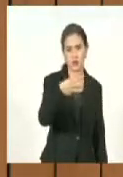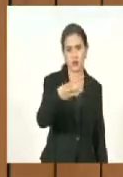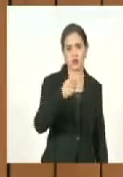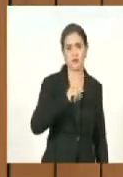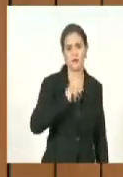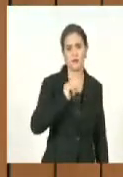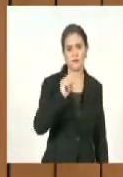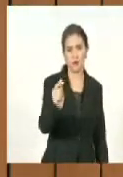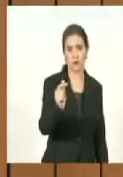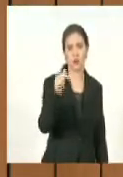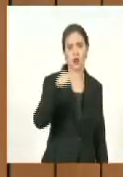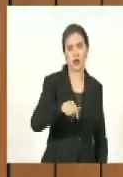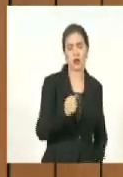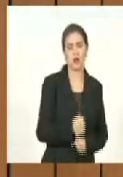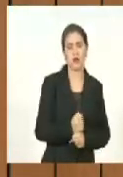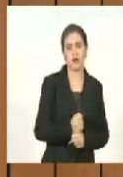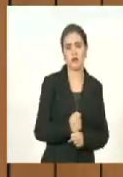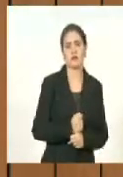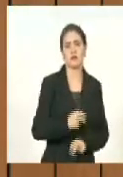prisionais no Estado.